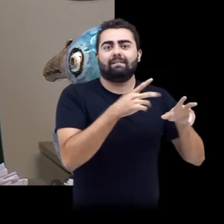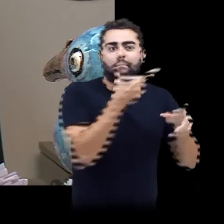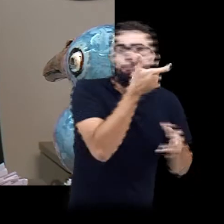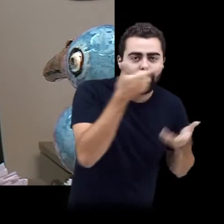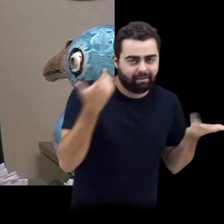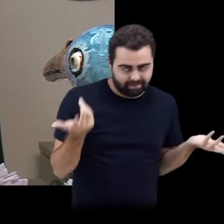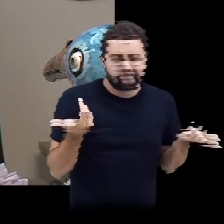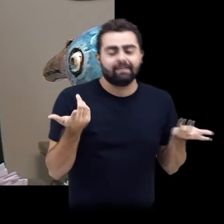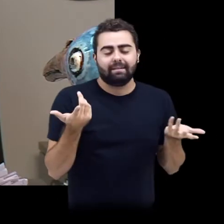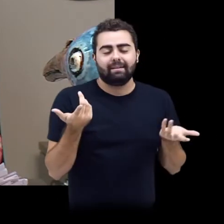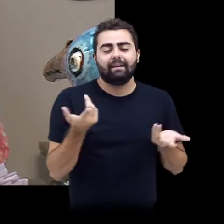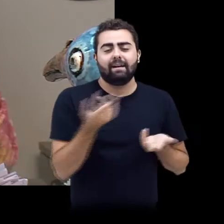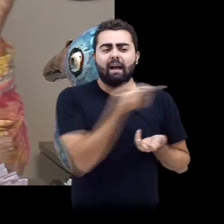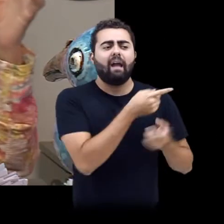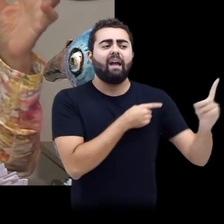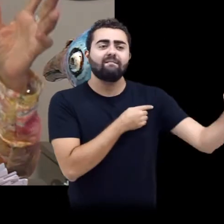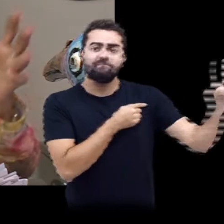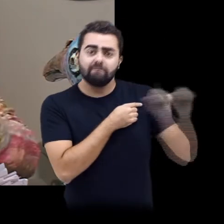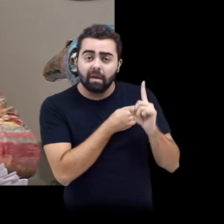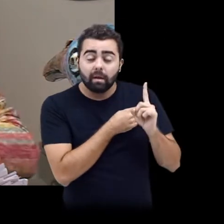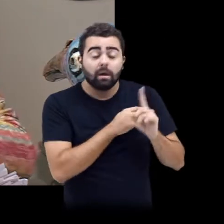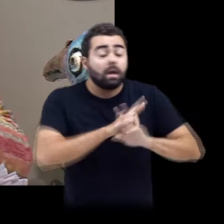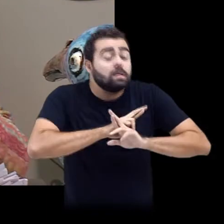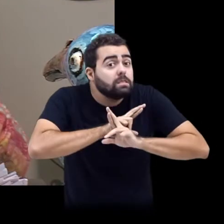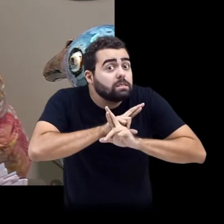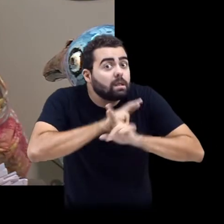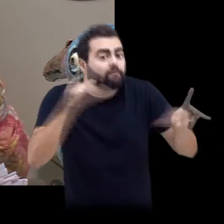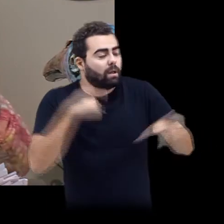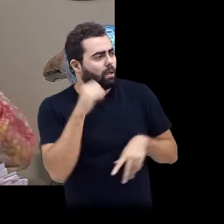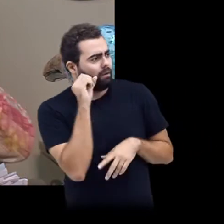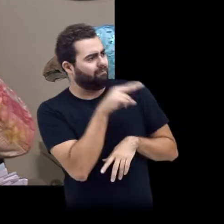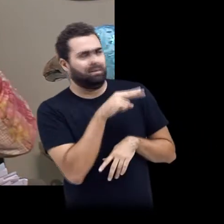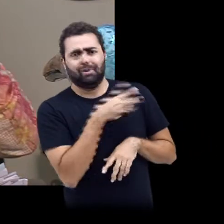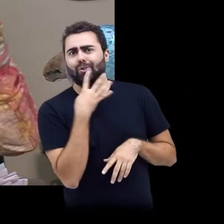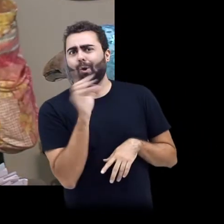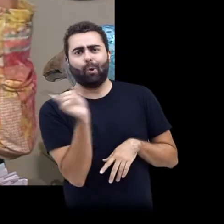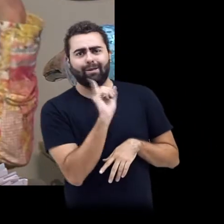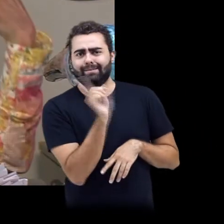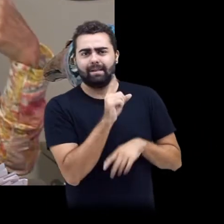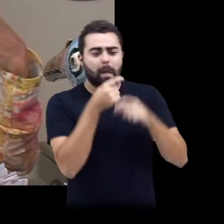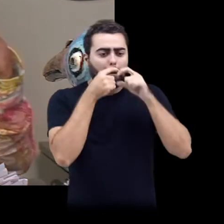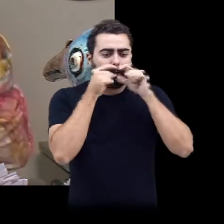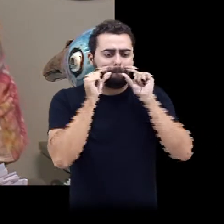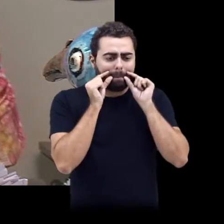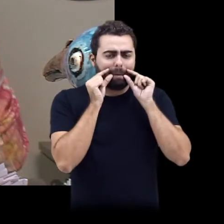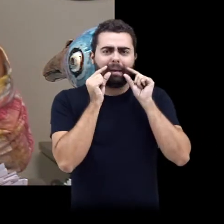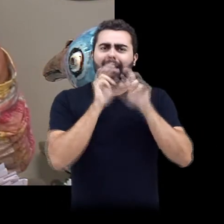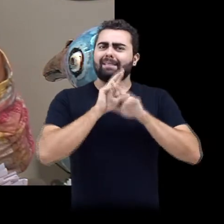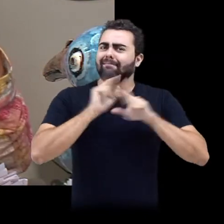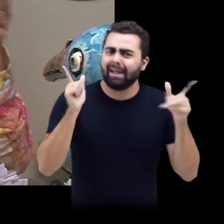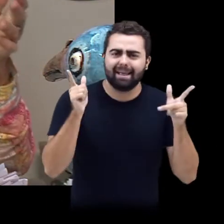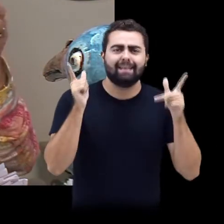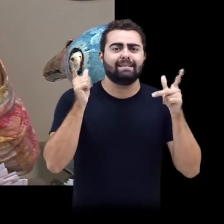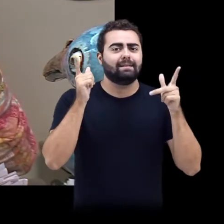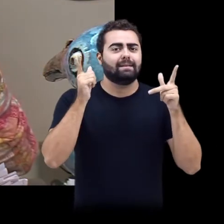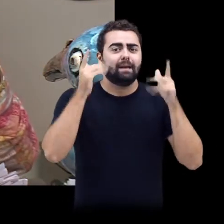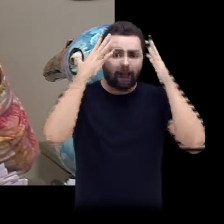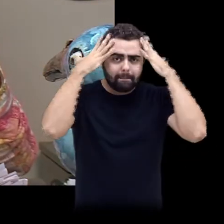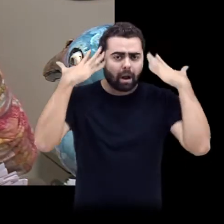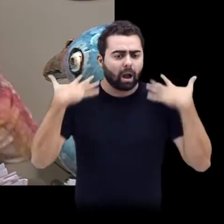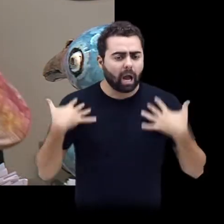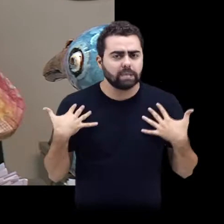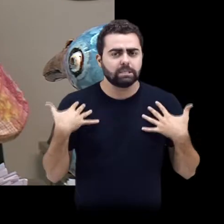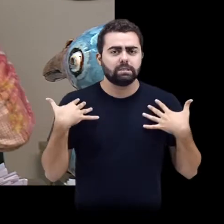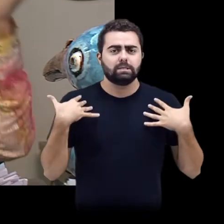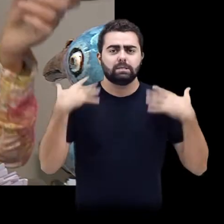Veio com um layout bem diferente, o bigode era diferente, cabelo grande, chapéu